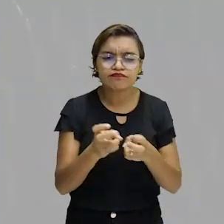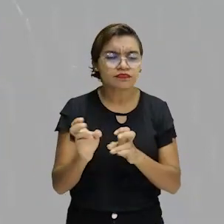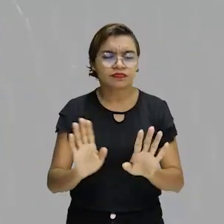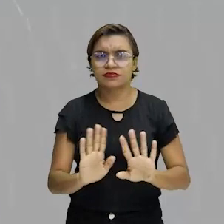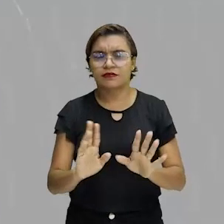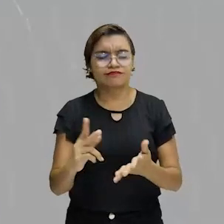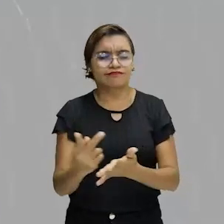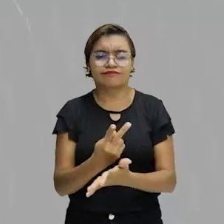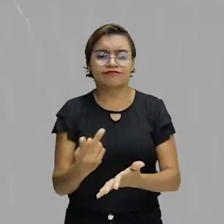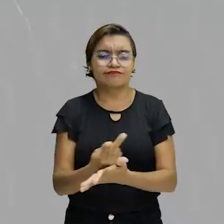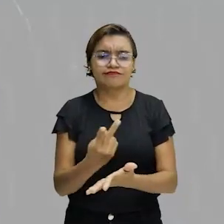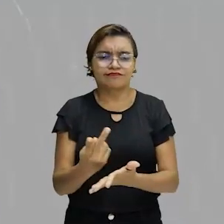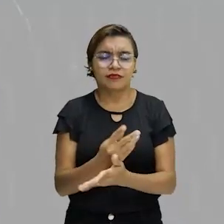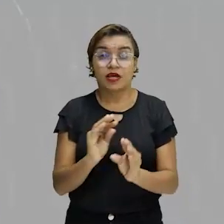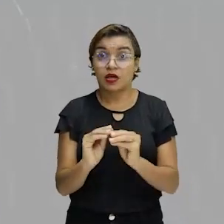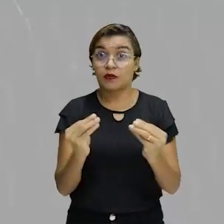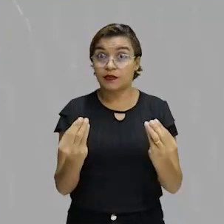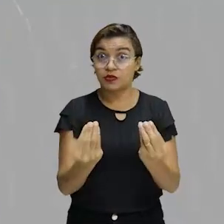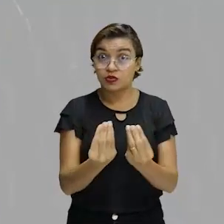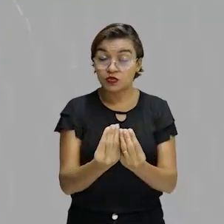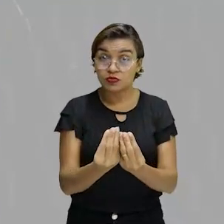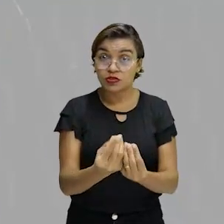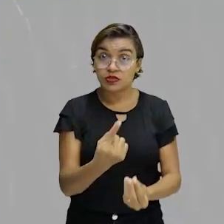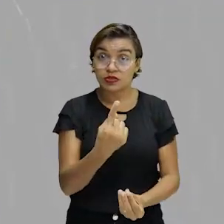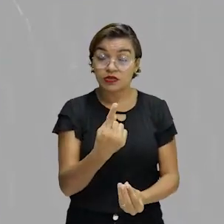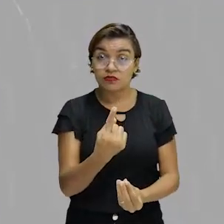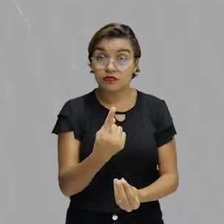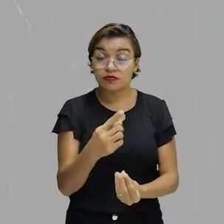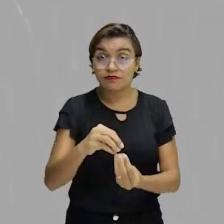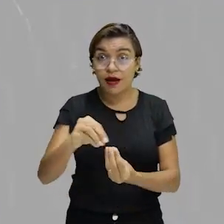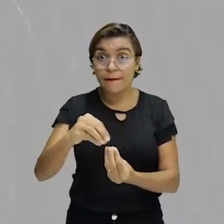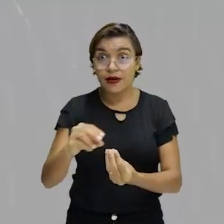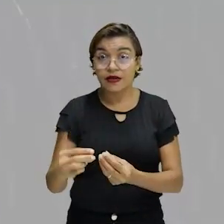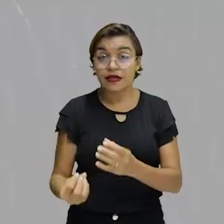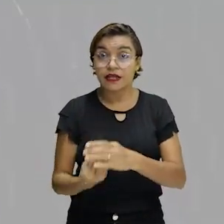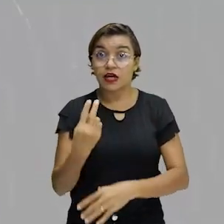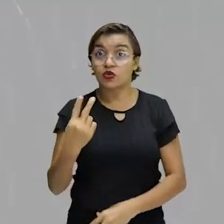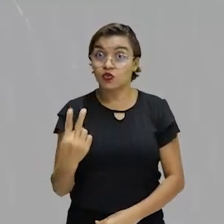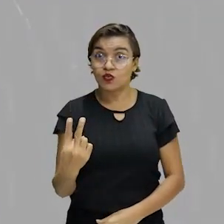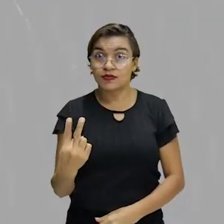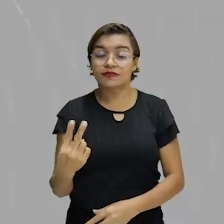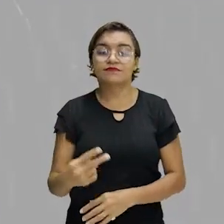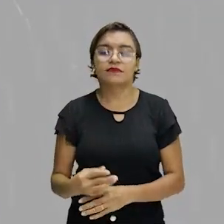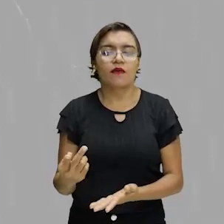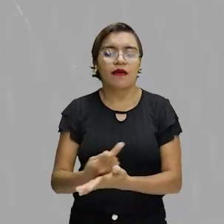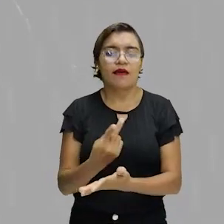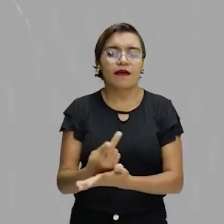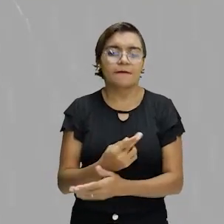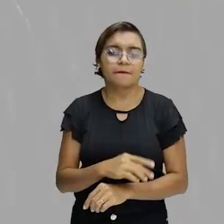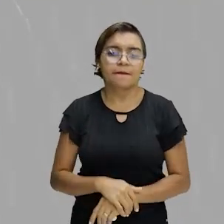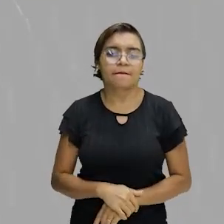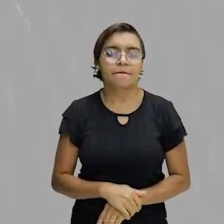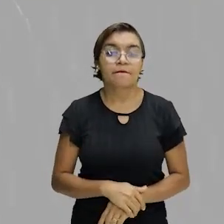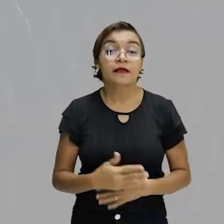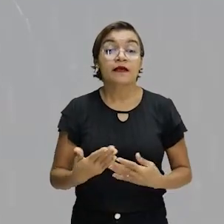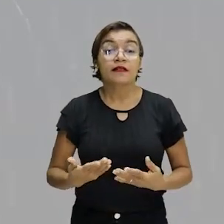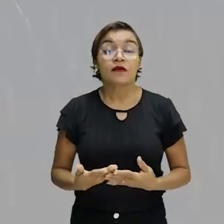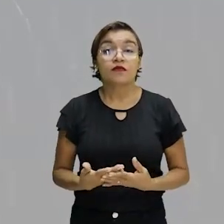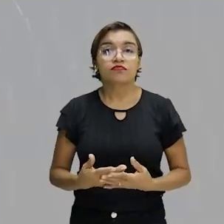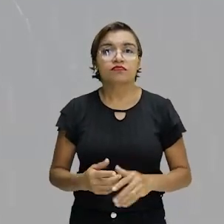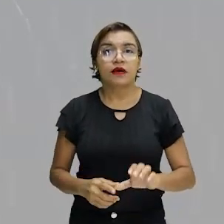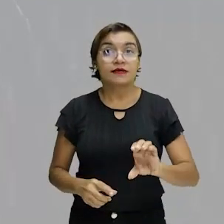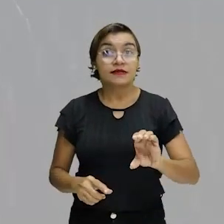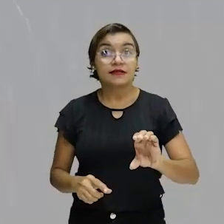substância e se fragmentando em duas certo então está errado destacamos a a